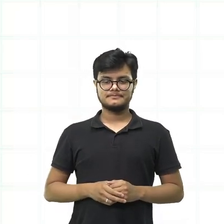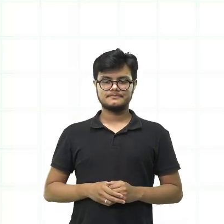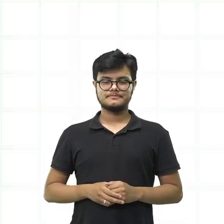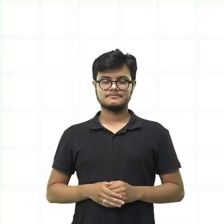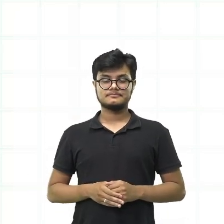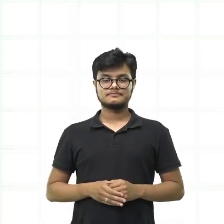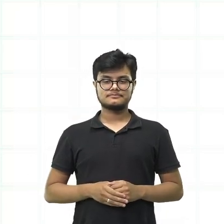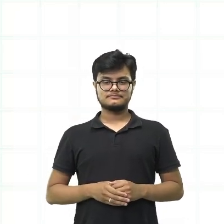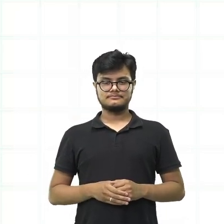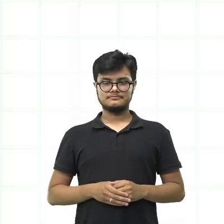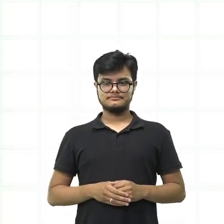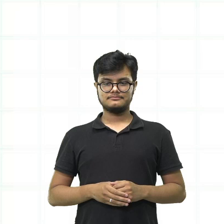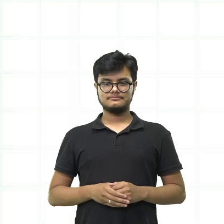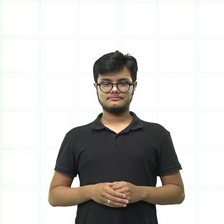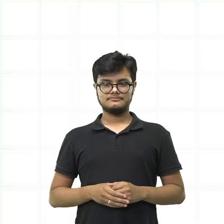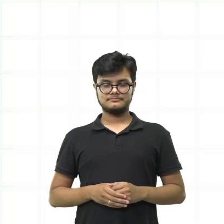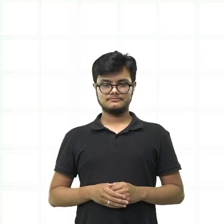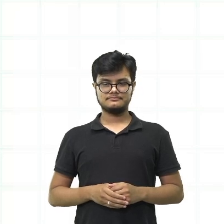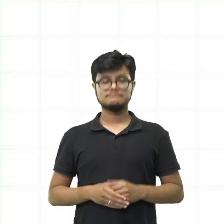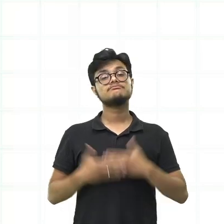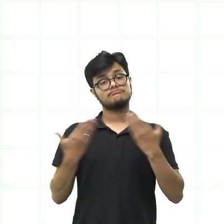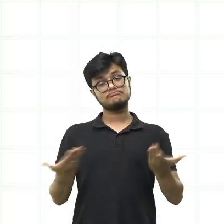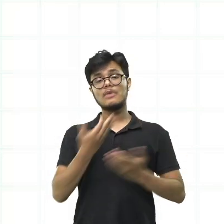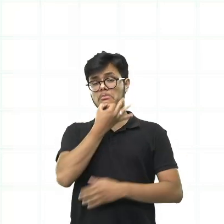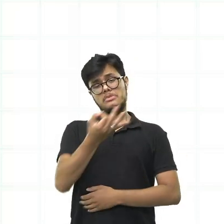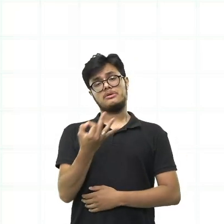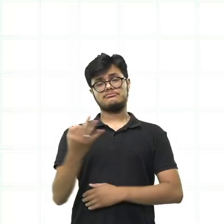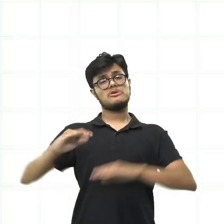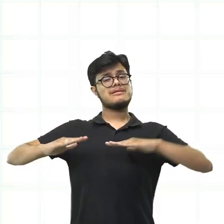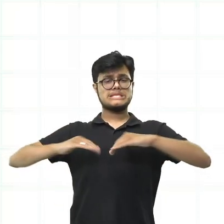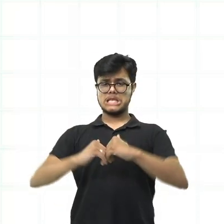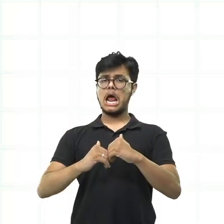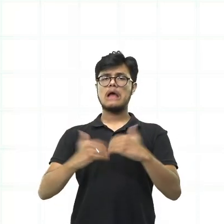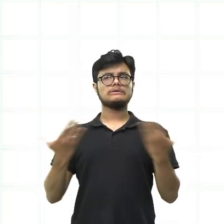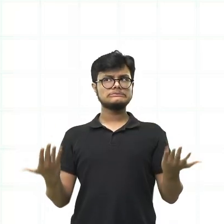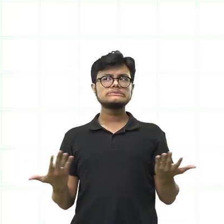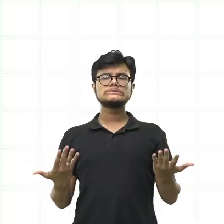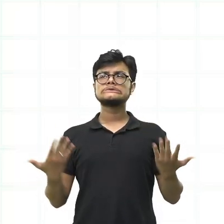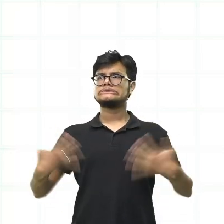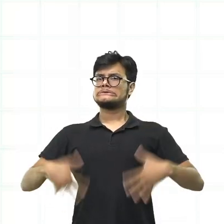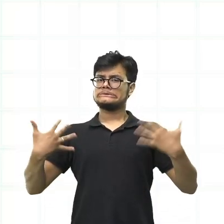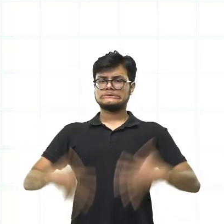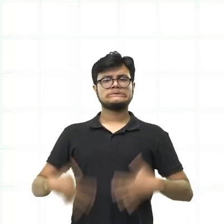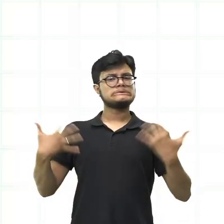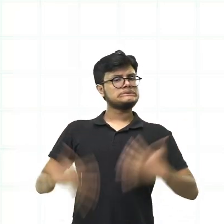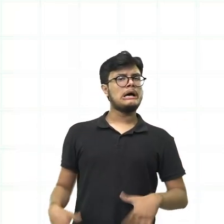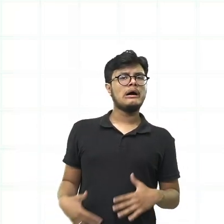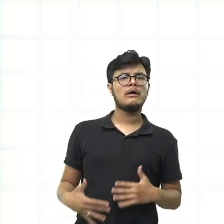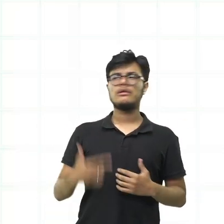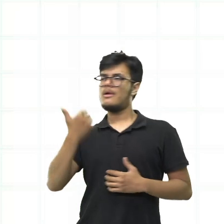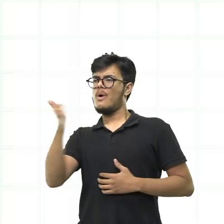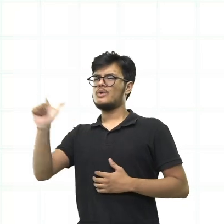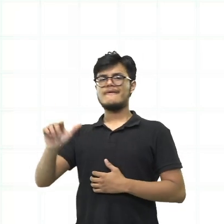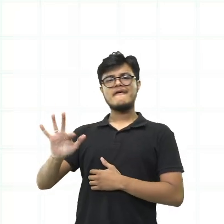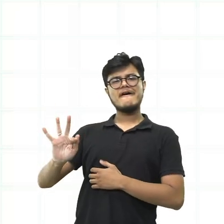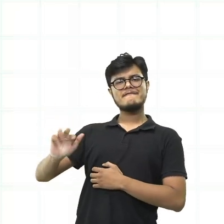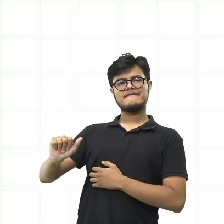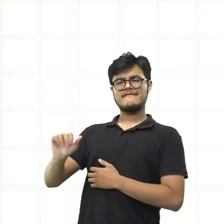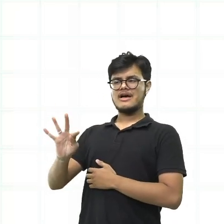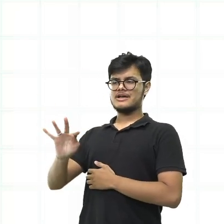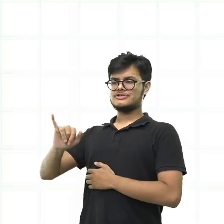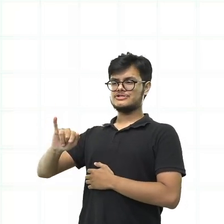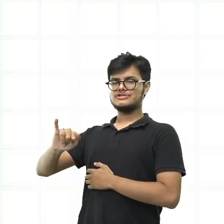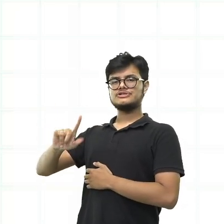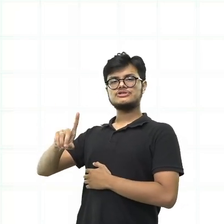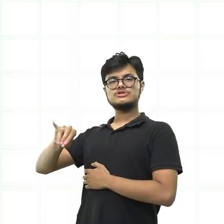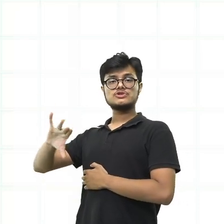o trágico acidente, né, é opinião. Outra pessoa pode dizer o fatídico acidente, né, já é a opinião da